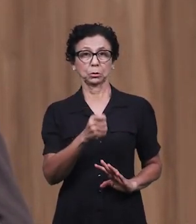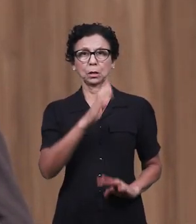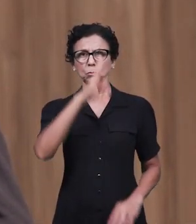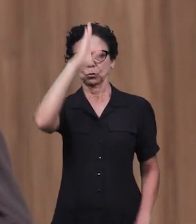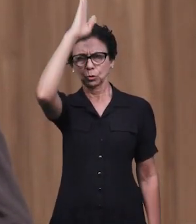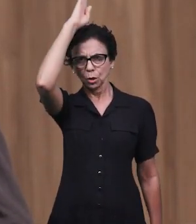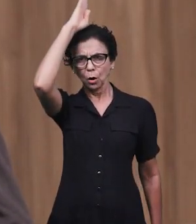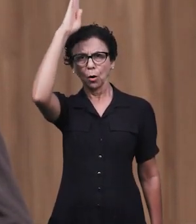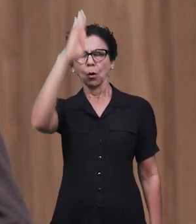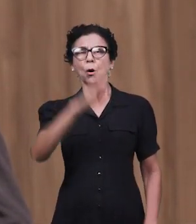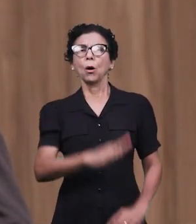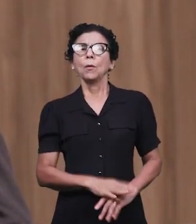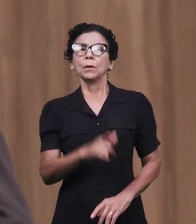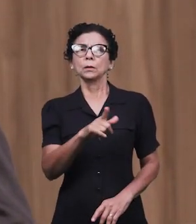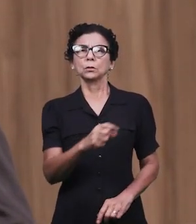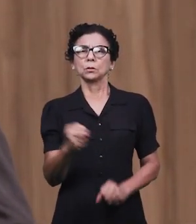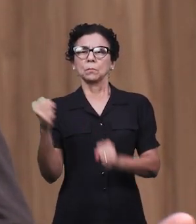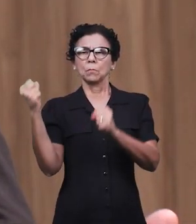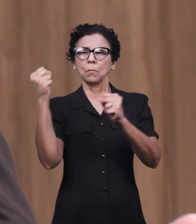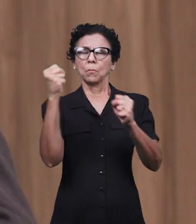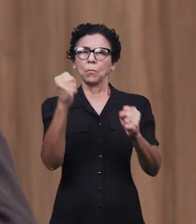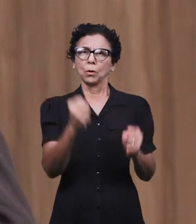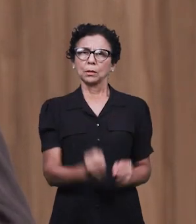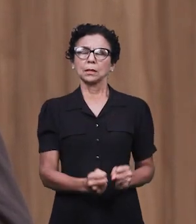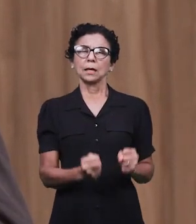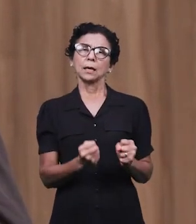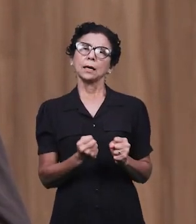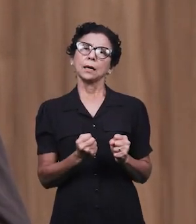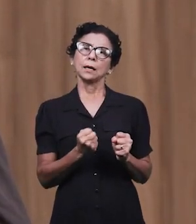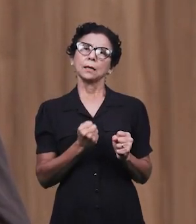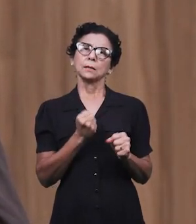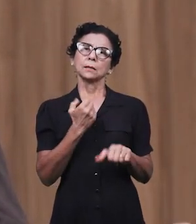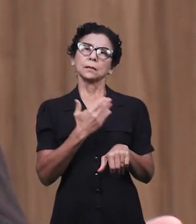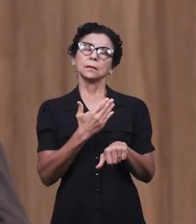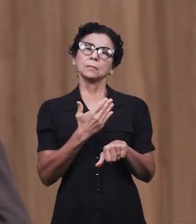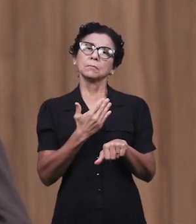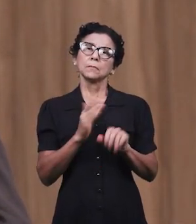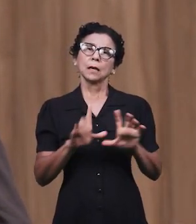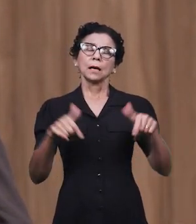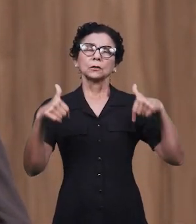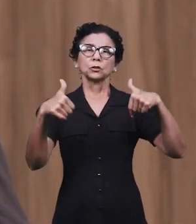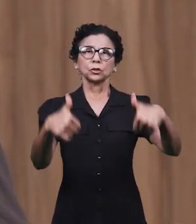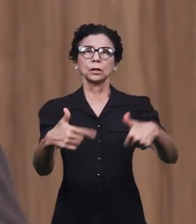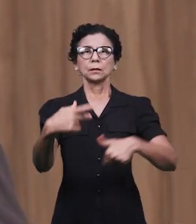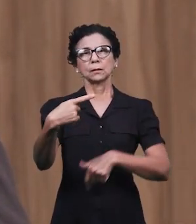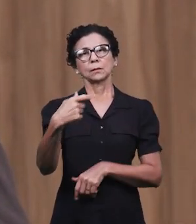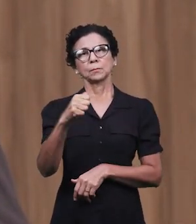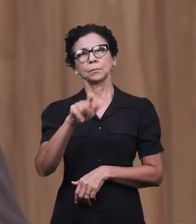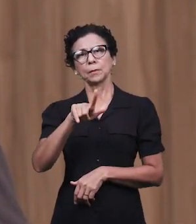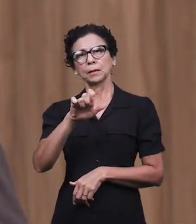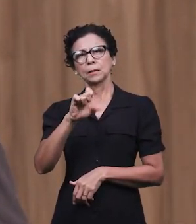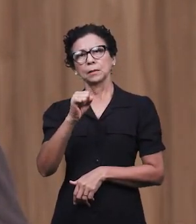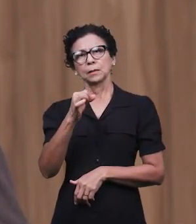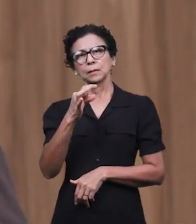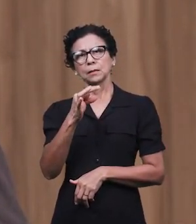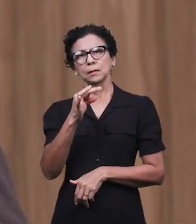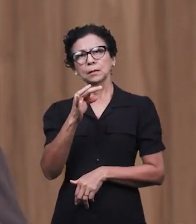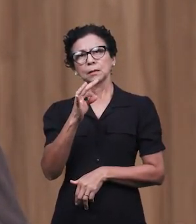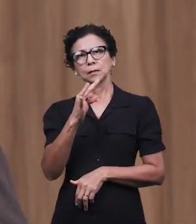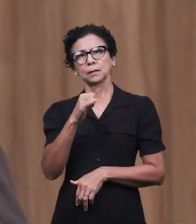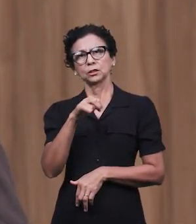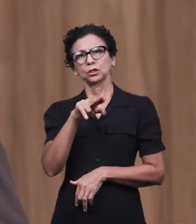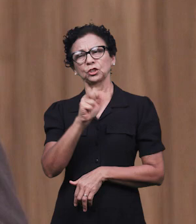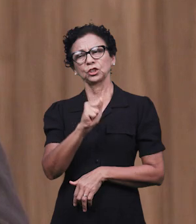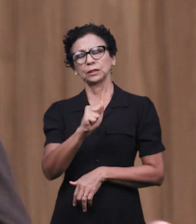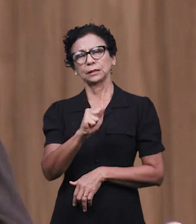então que o rei Agripa vai dizer assim, Pórcio Festo bem poderia soltar esse